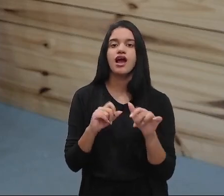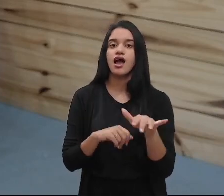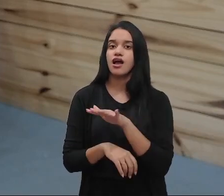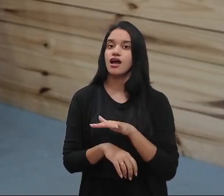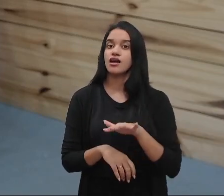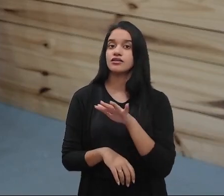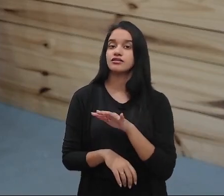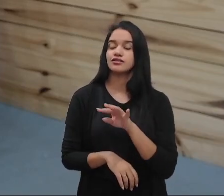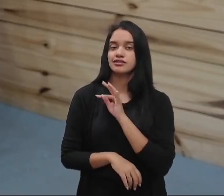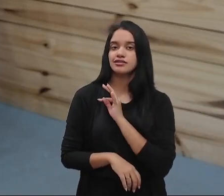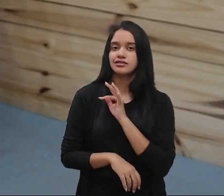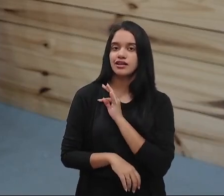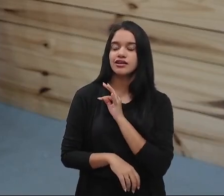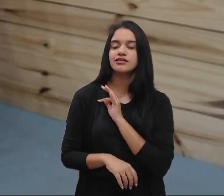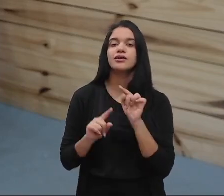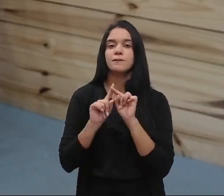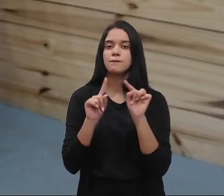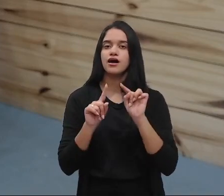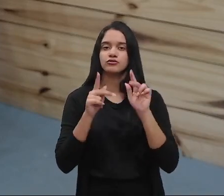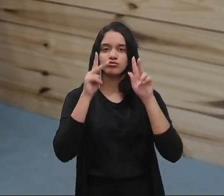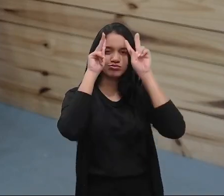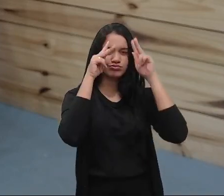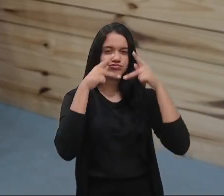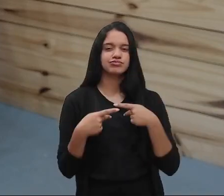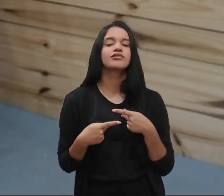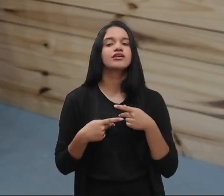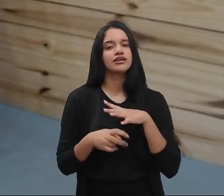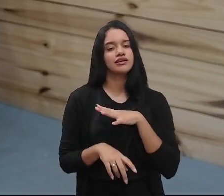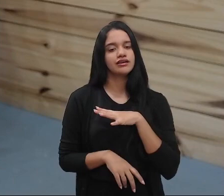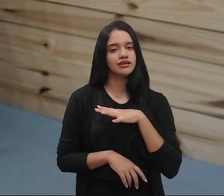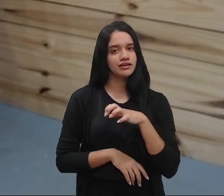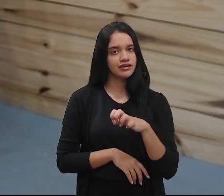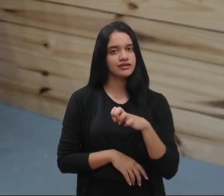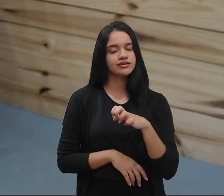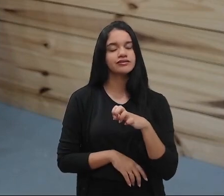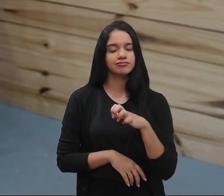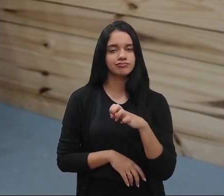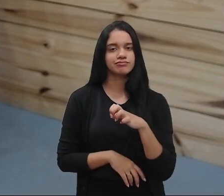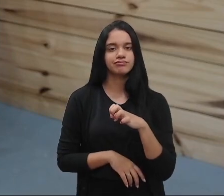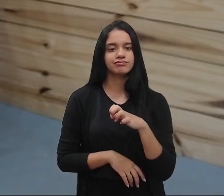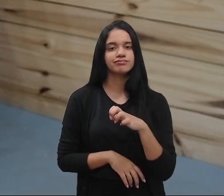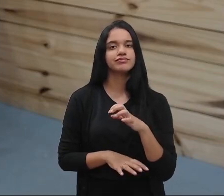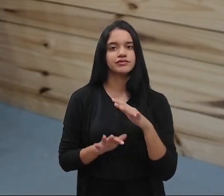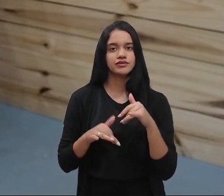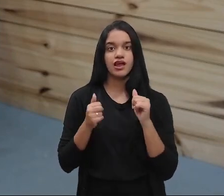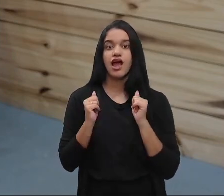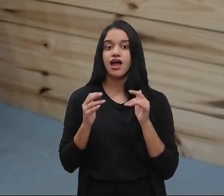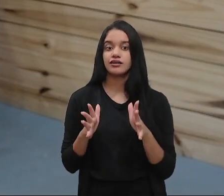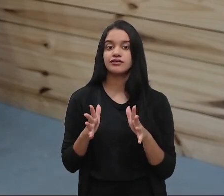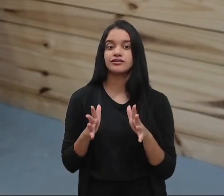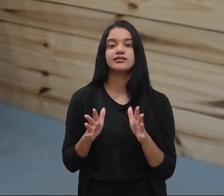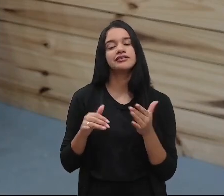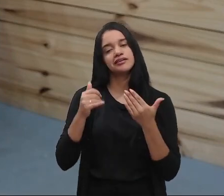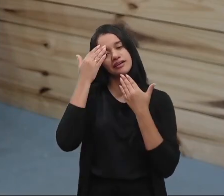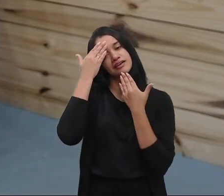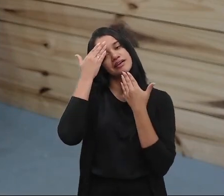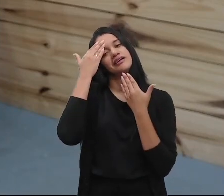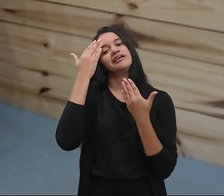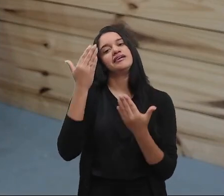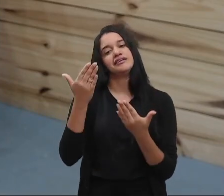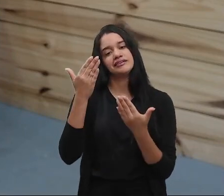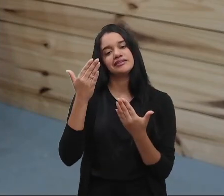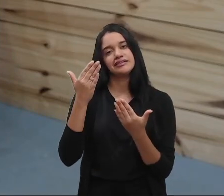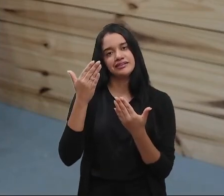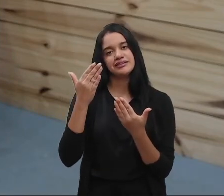técnicas, mas sendo humano e ética em sua atuação. Bem, agradeço então